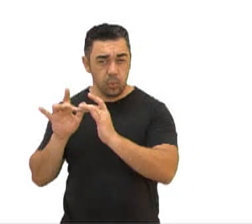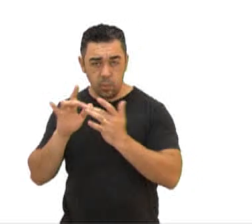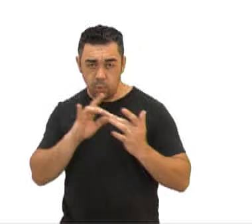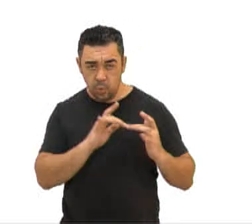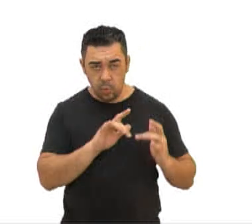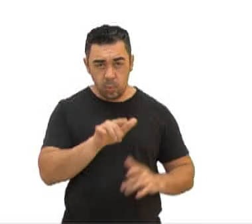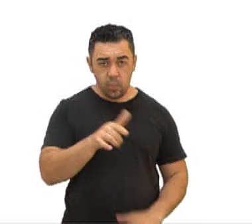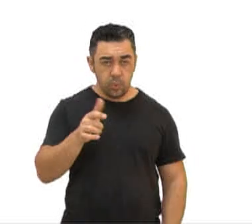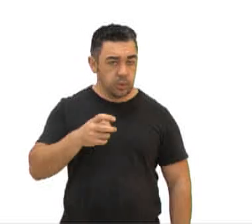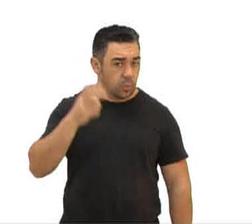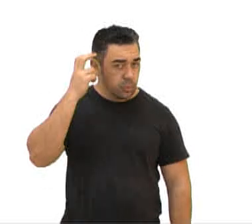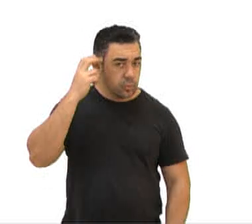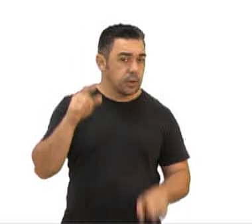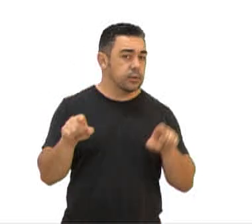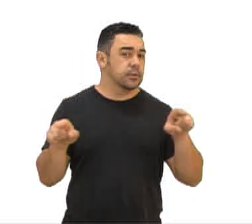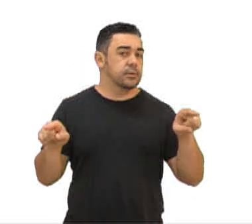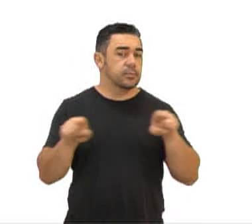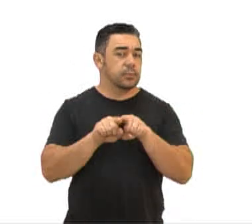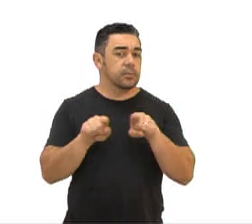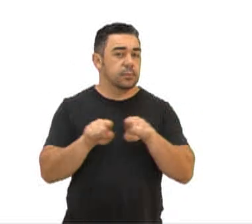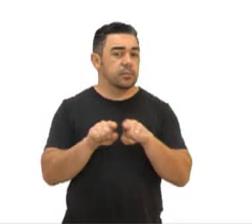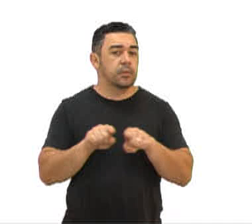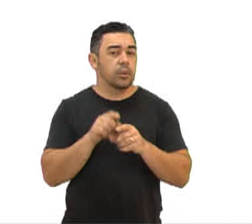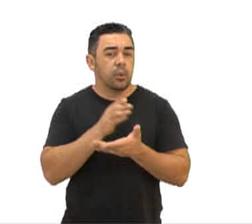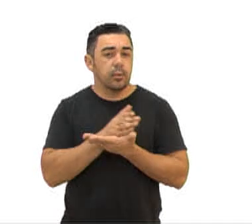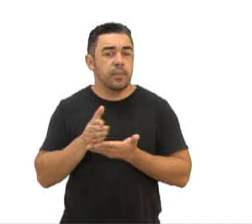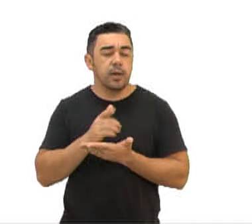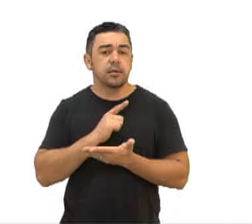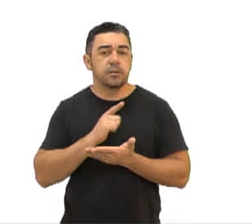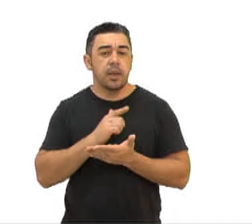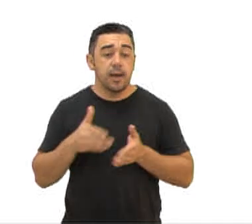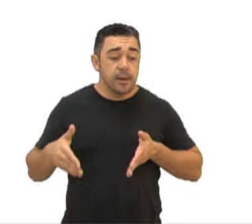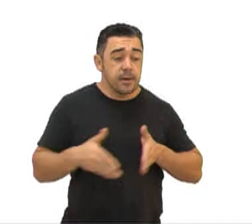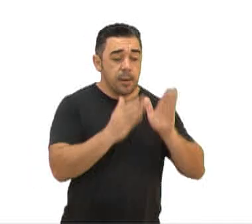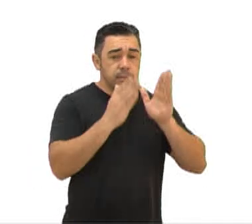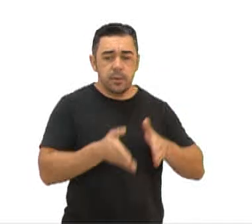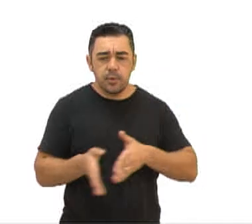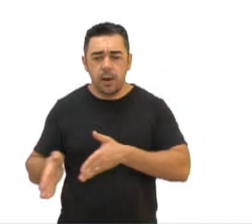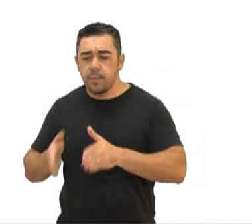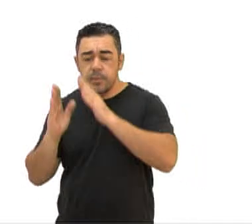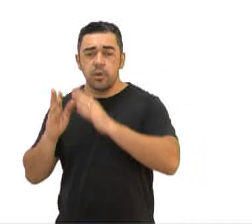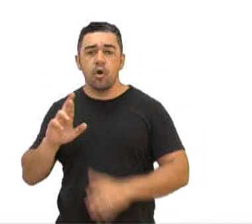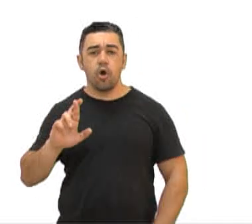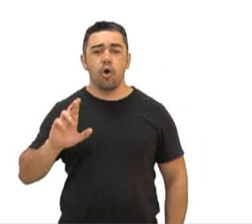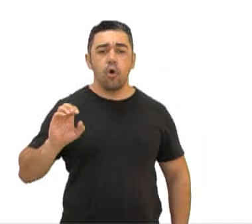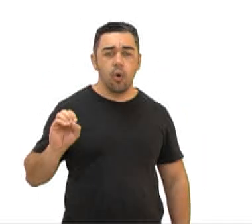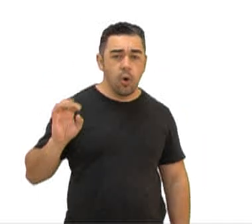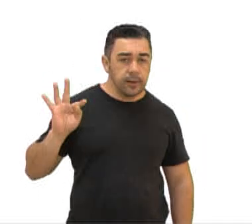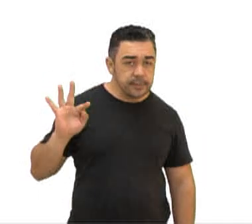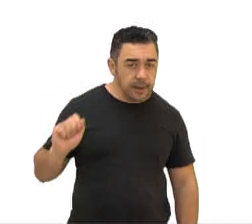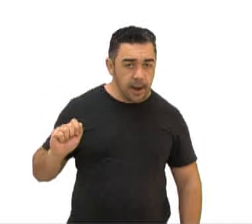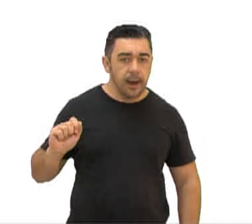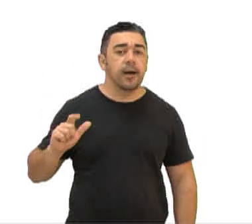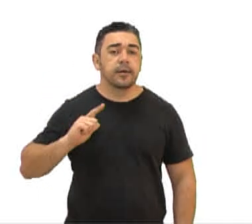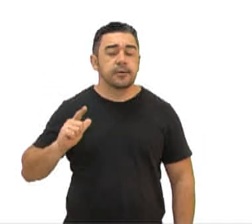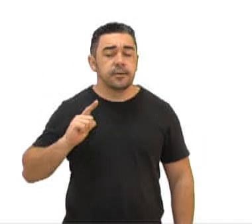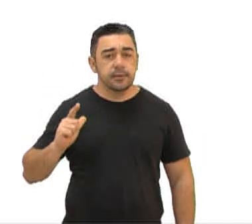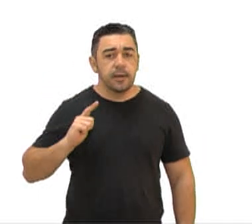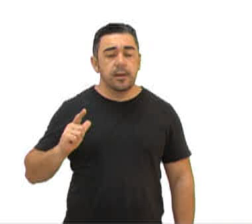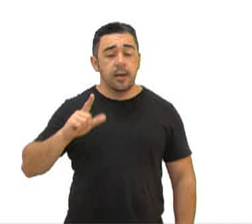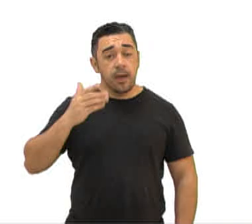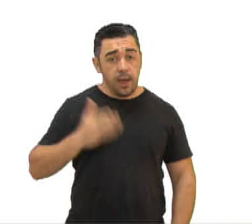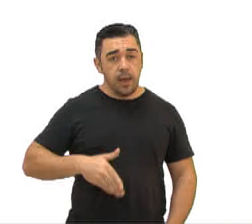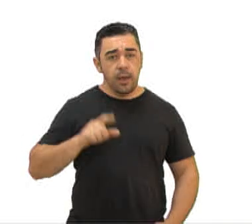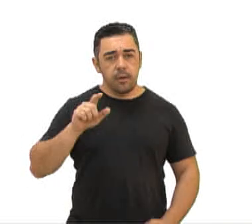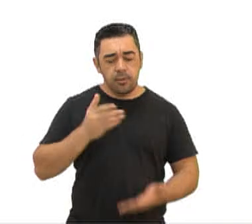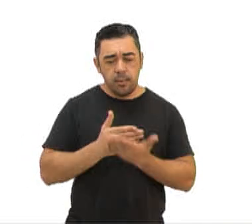culturas, também nós vamos ter novas rotas comerciais, principalmente ali a partir do século XIV.